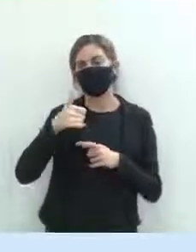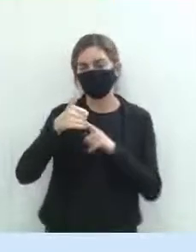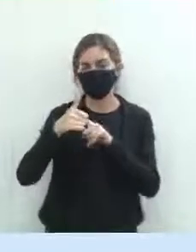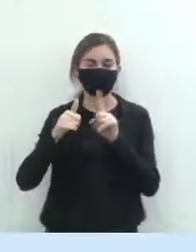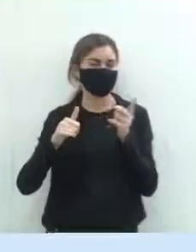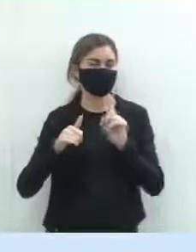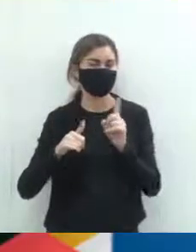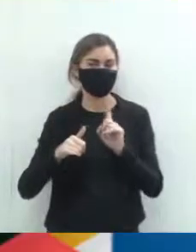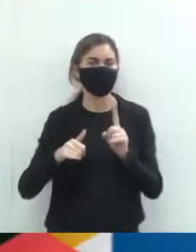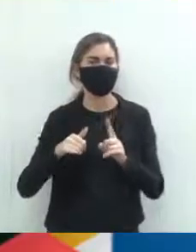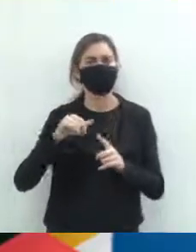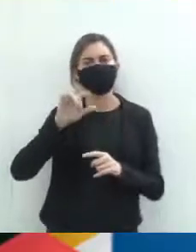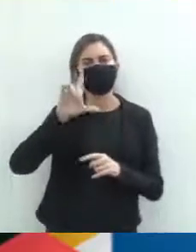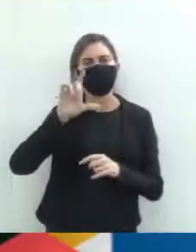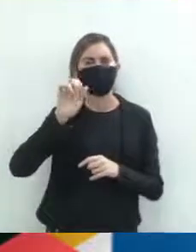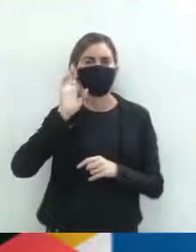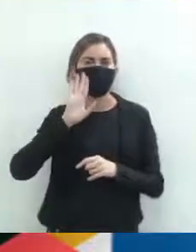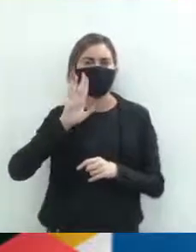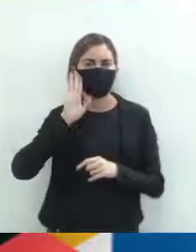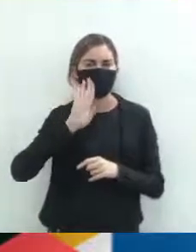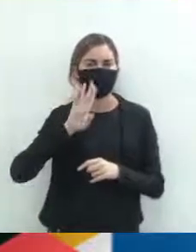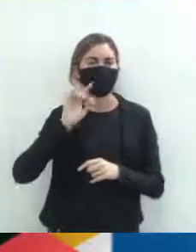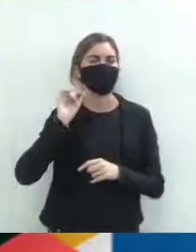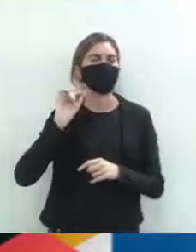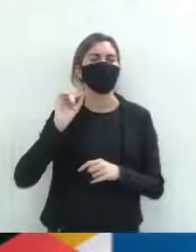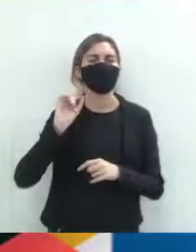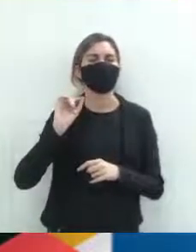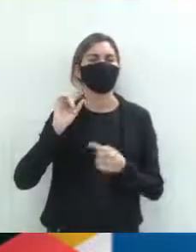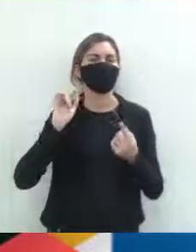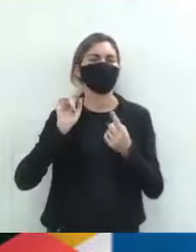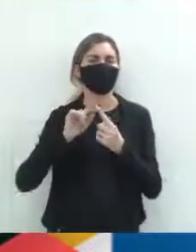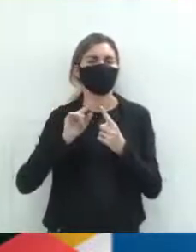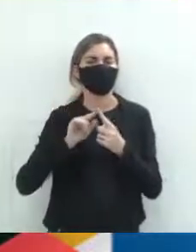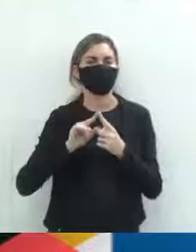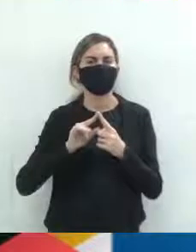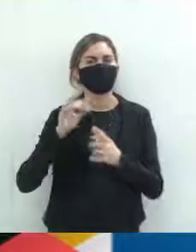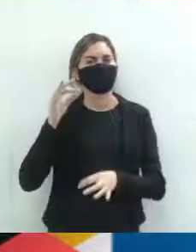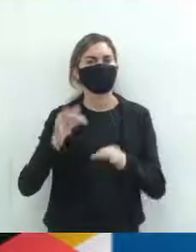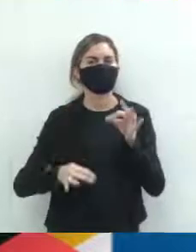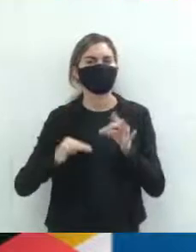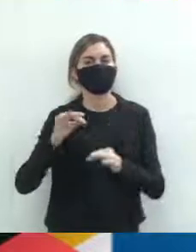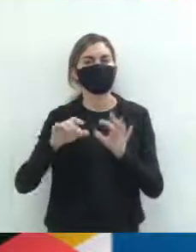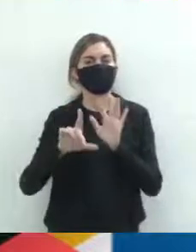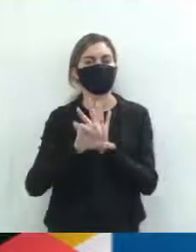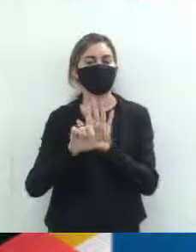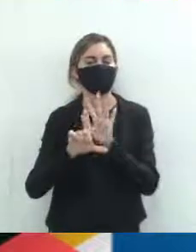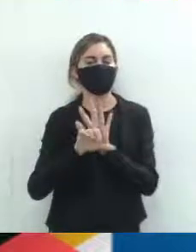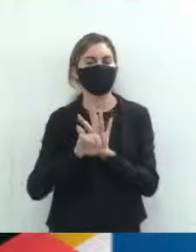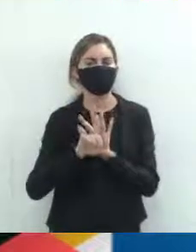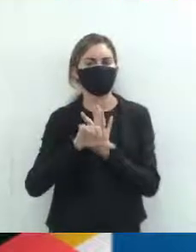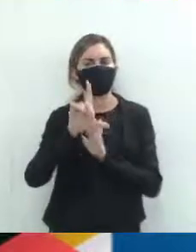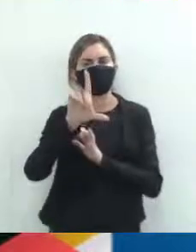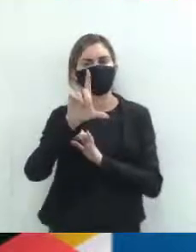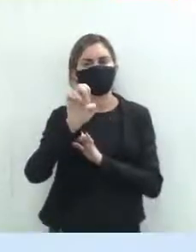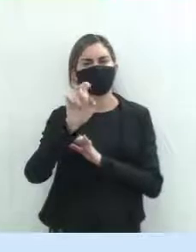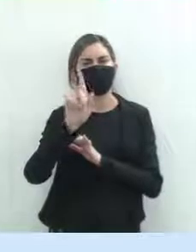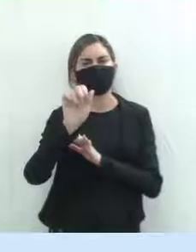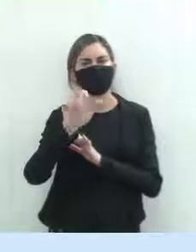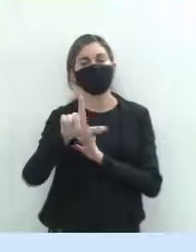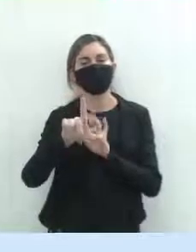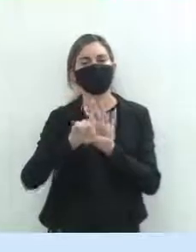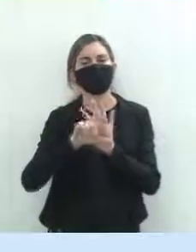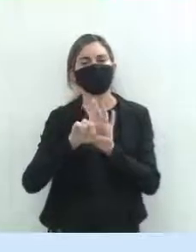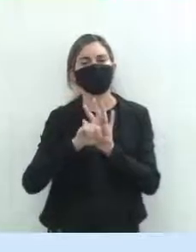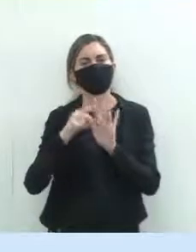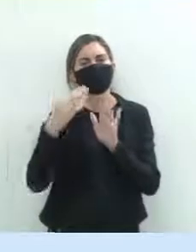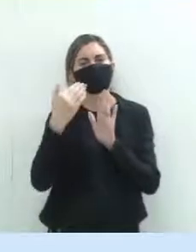muito bom, legal, não. Legal aqui tem a ver com o termo jurídico para leis. Ou seja, são as leis